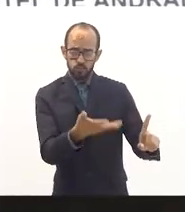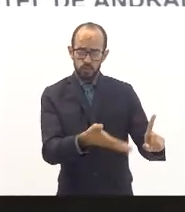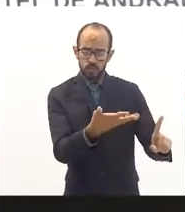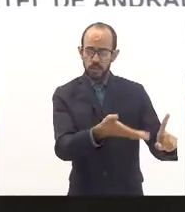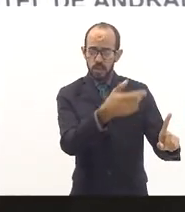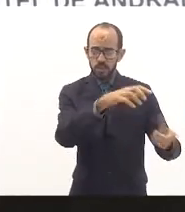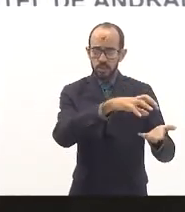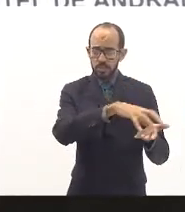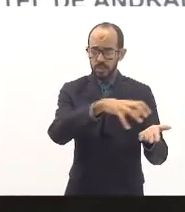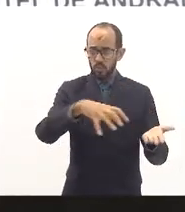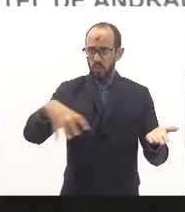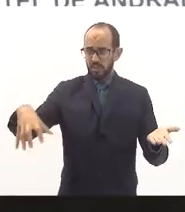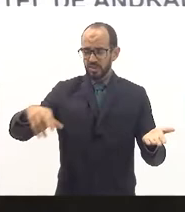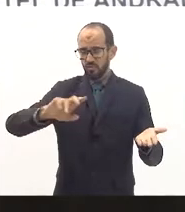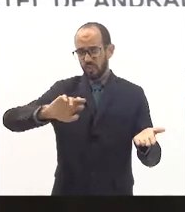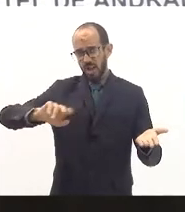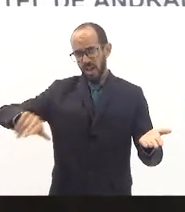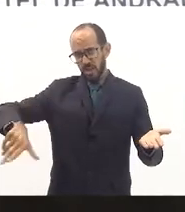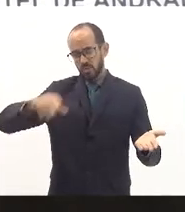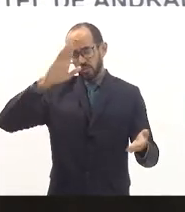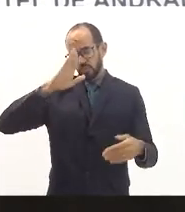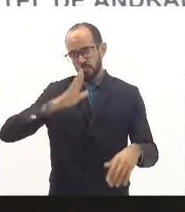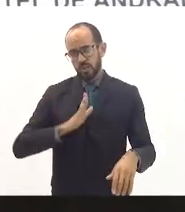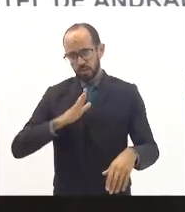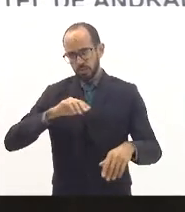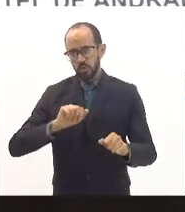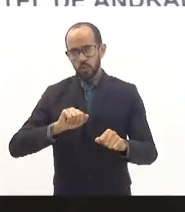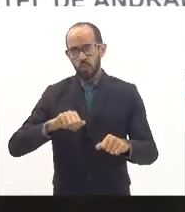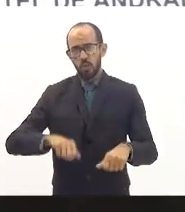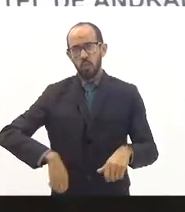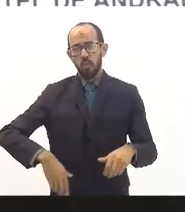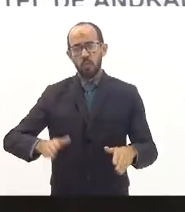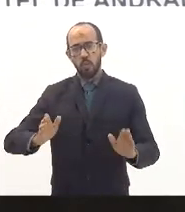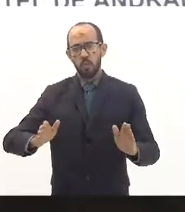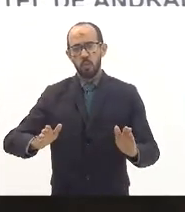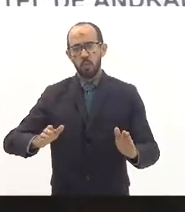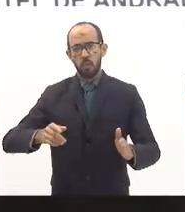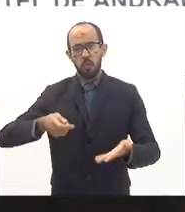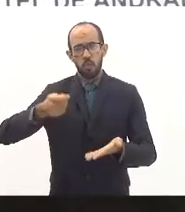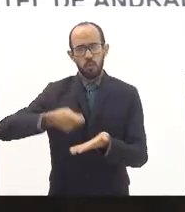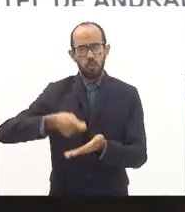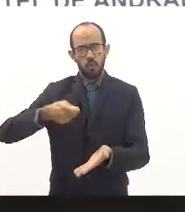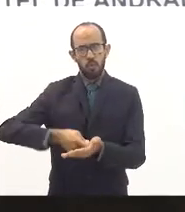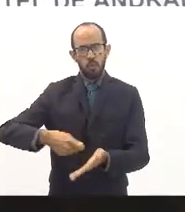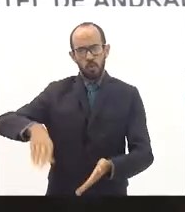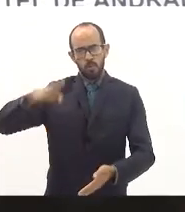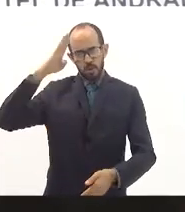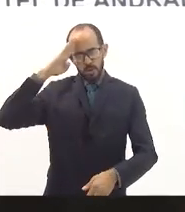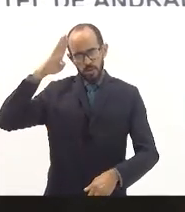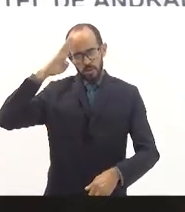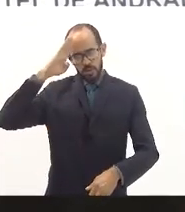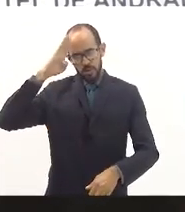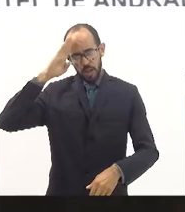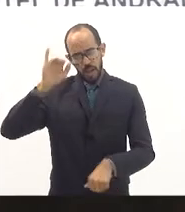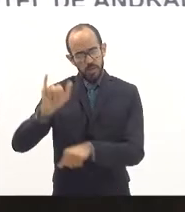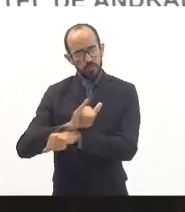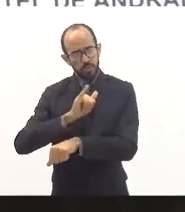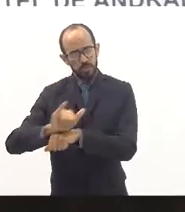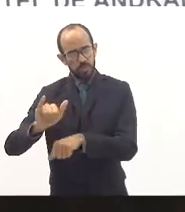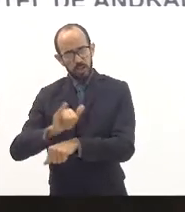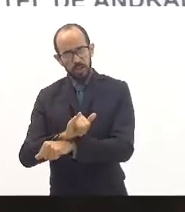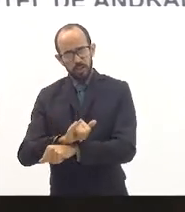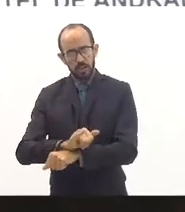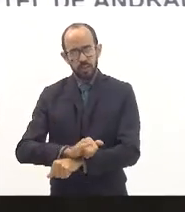da sociedade brasileira, o regime militar, numa manobra espúria engendrada pelo